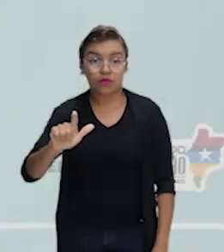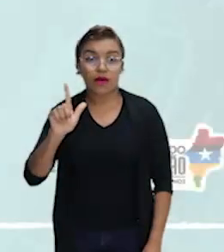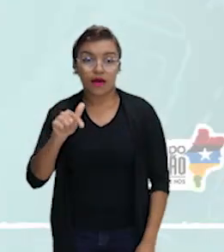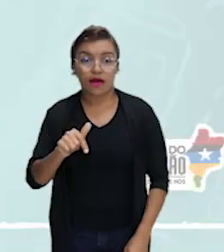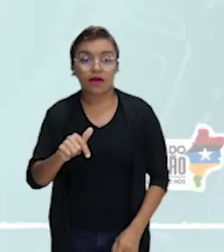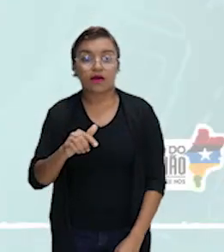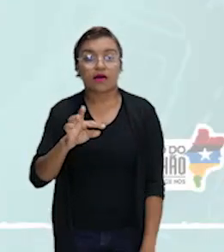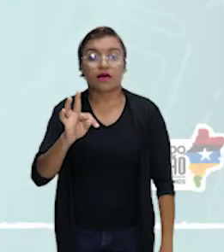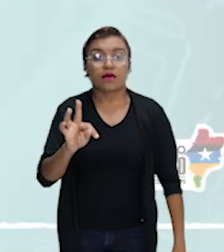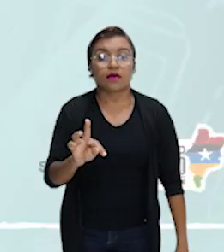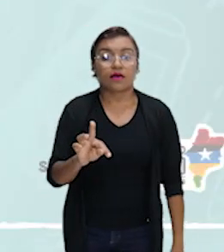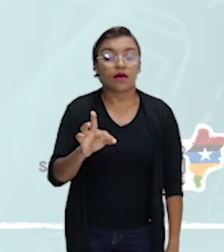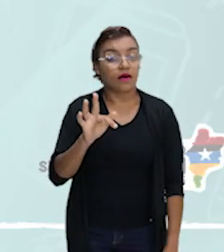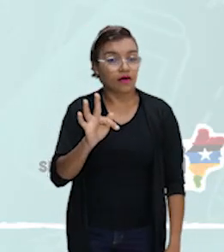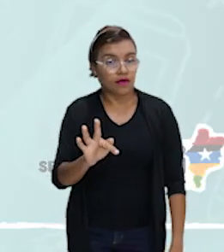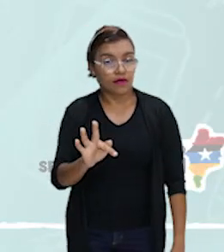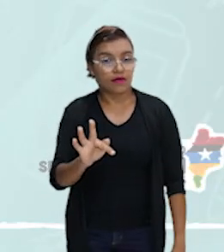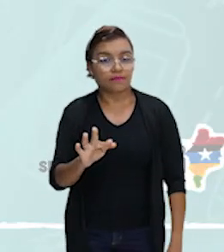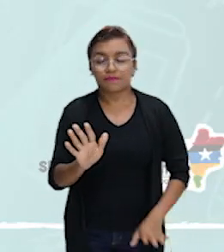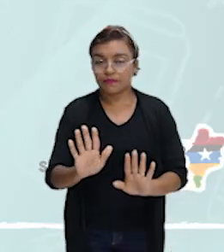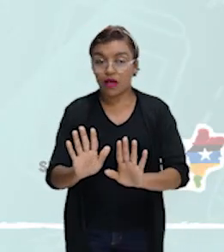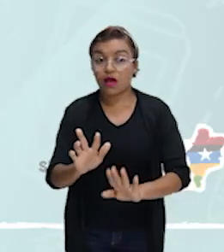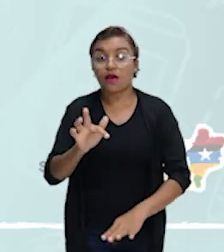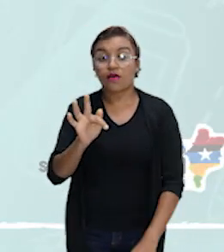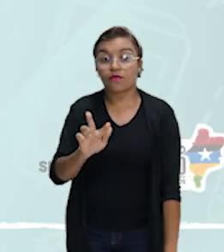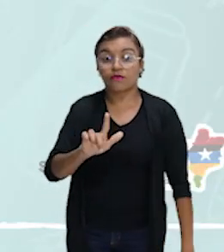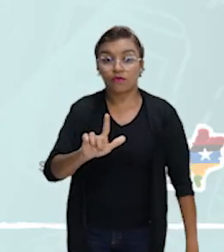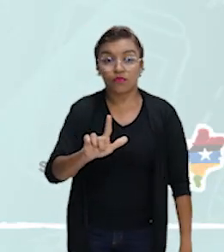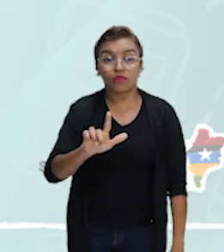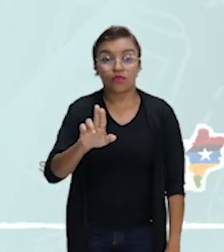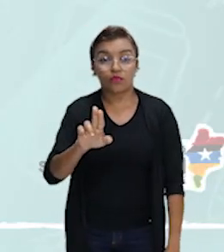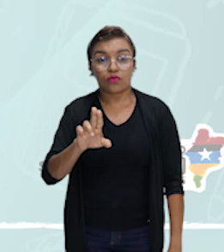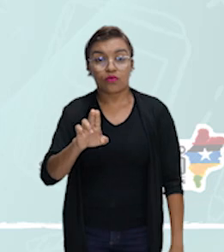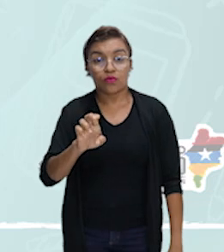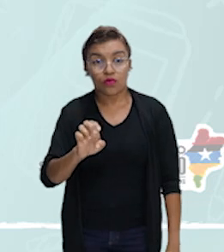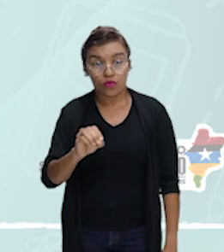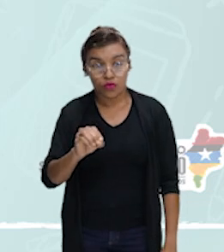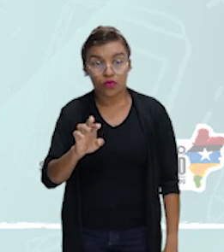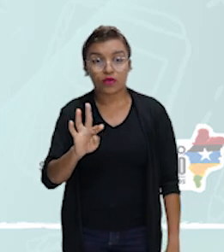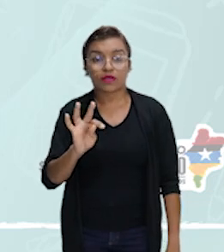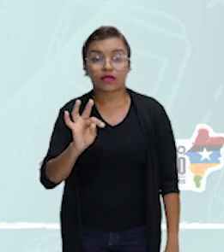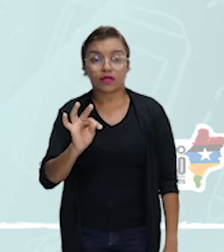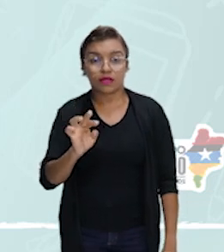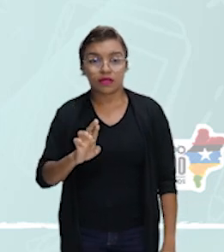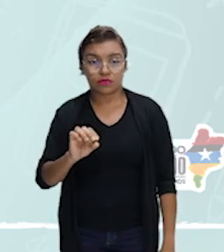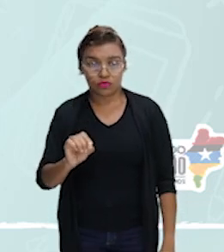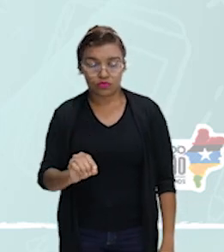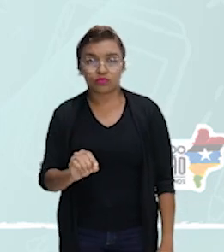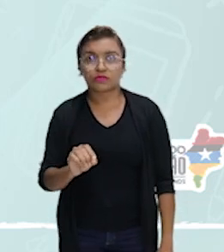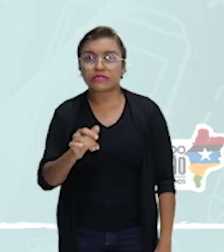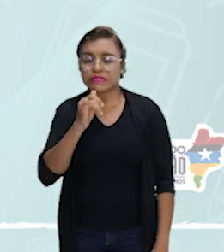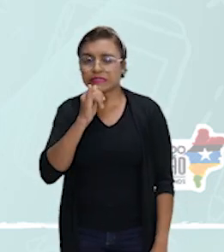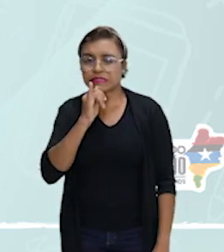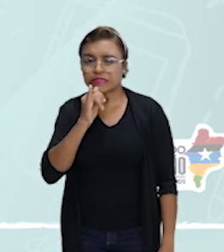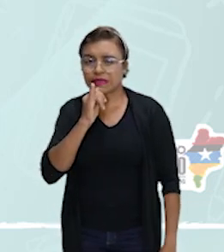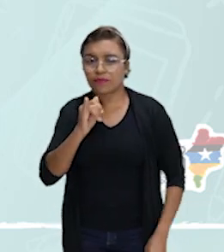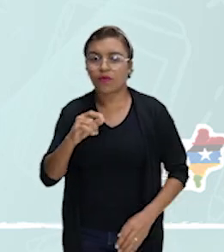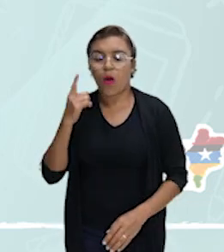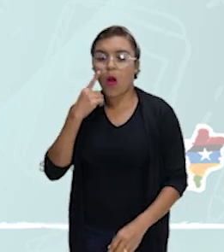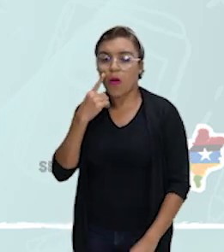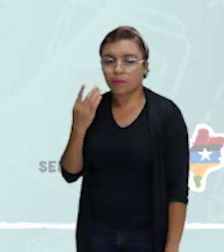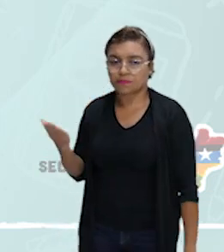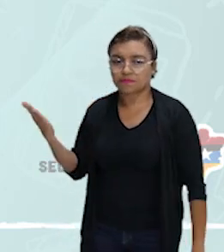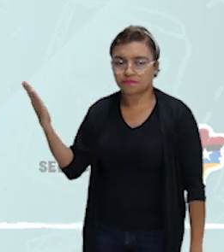fluoreto de sódio, o NaF. O fluoreto de sódio ele é usado como anticárie, pois inibe